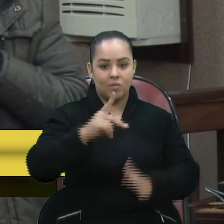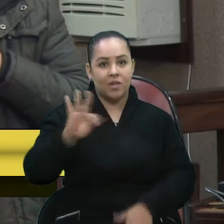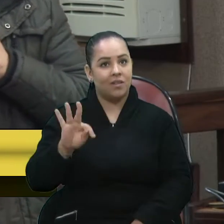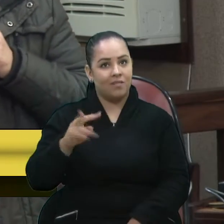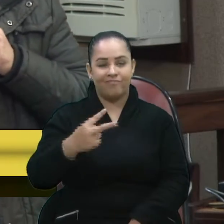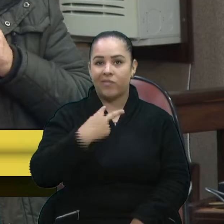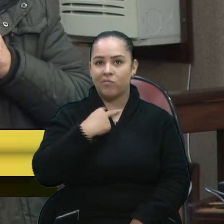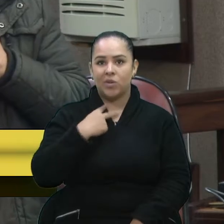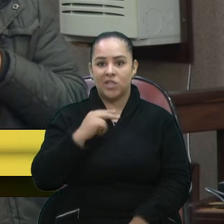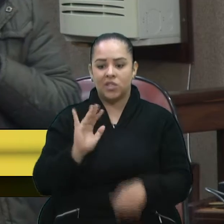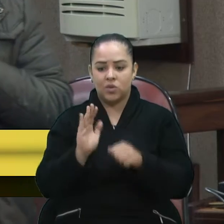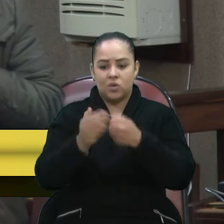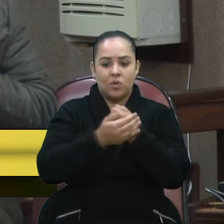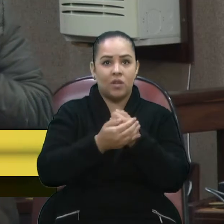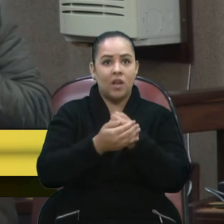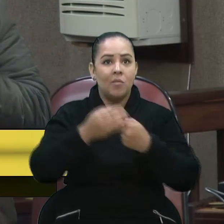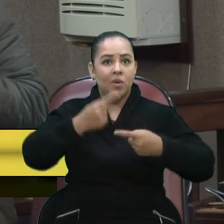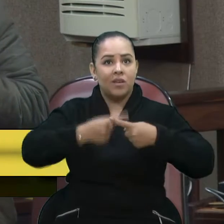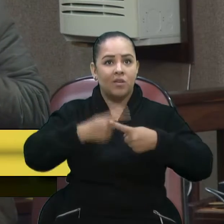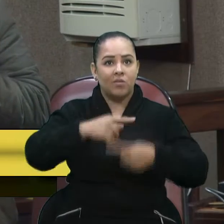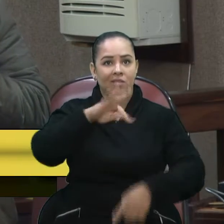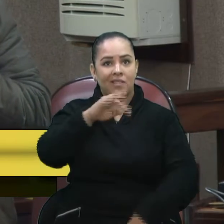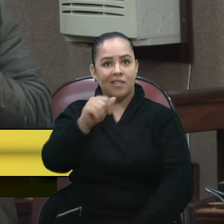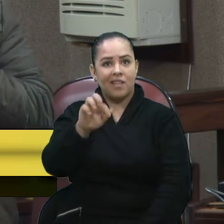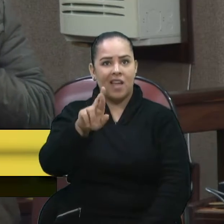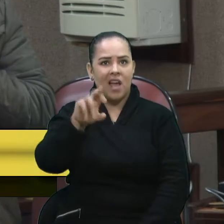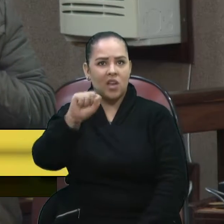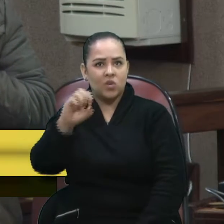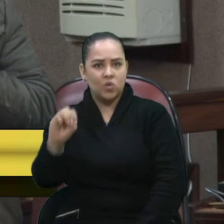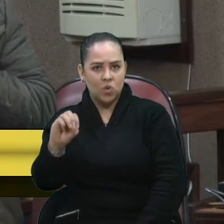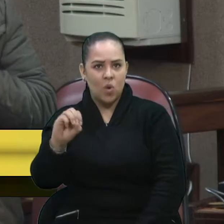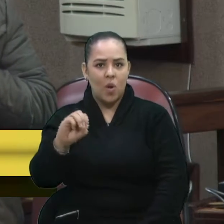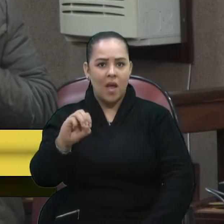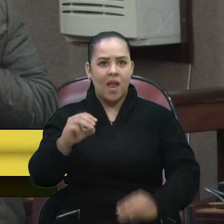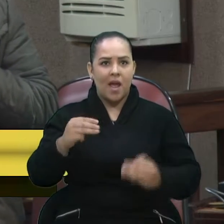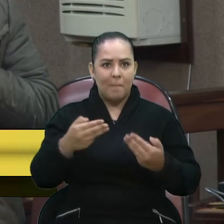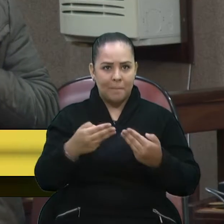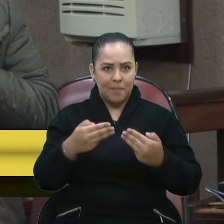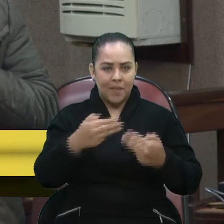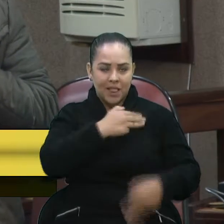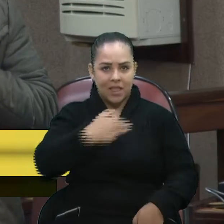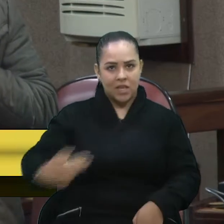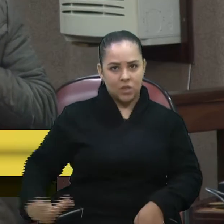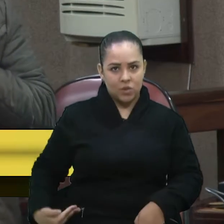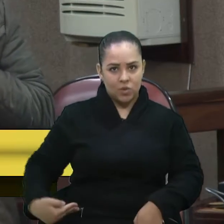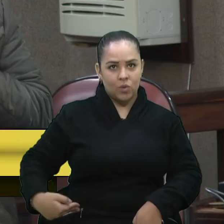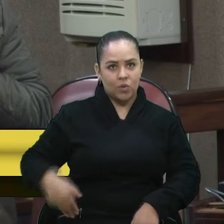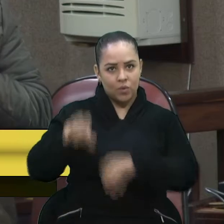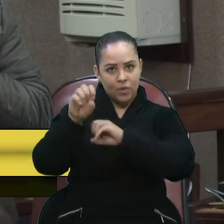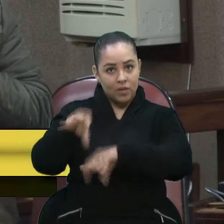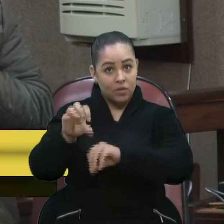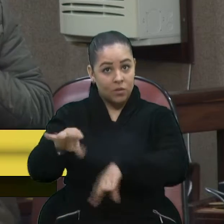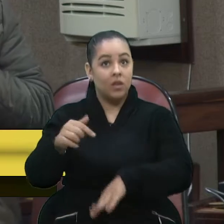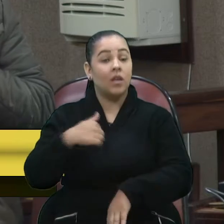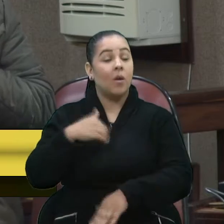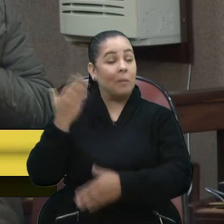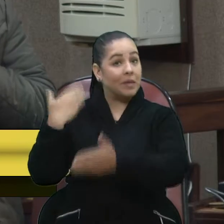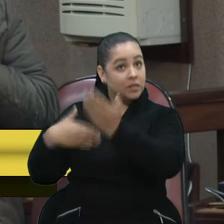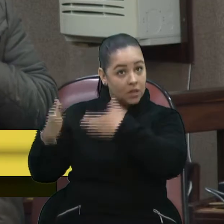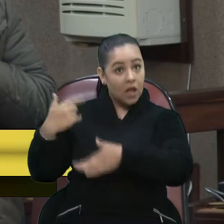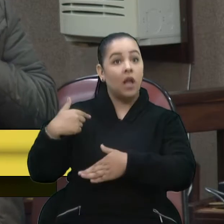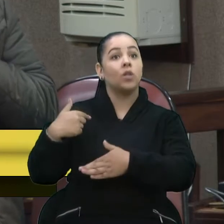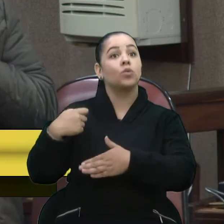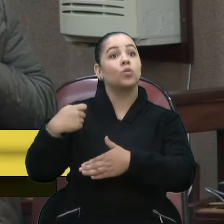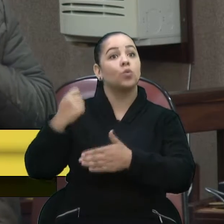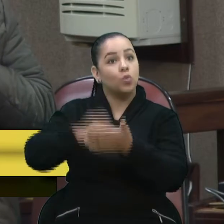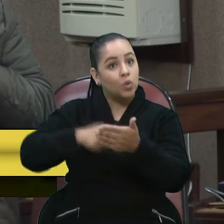peneira. O Tarso Genro era ministro da Educação. Ele era ministro da Educação. E eu fiz campanha para o Tarso naquela época.